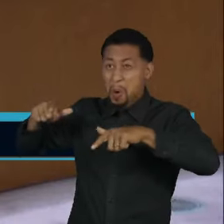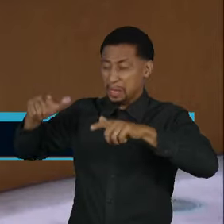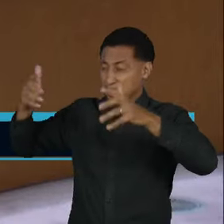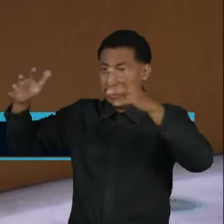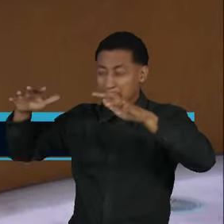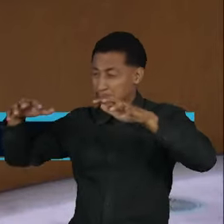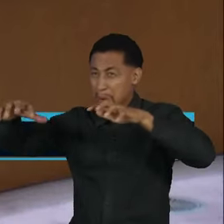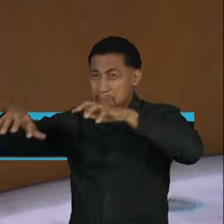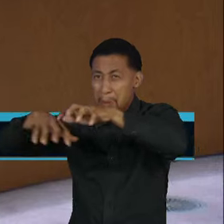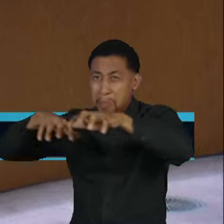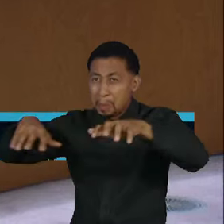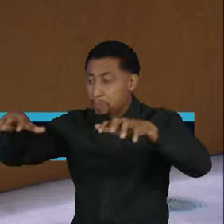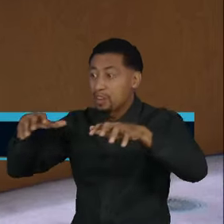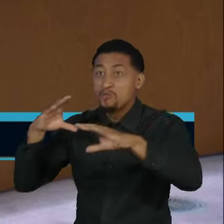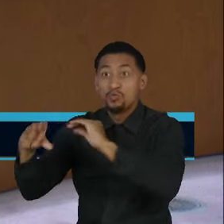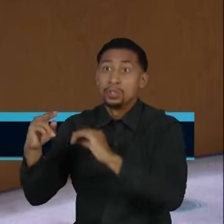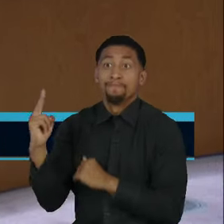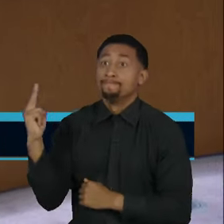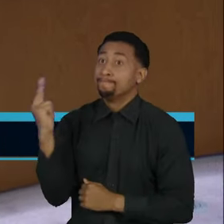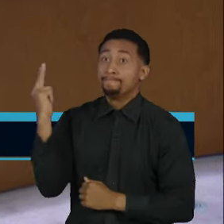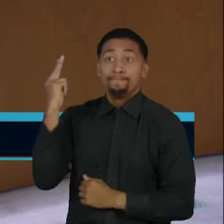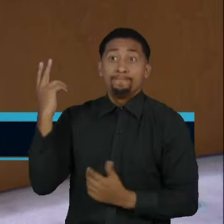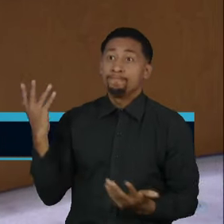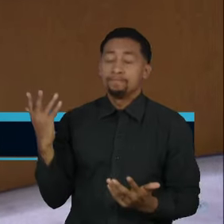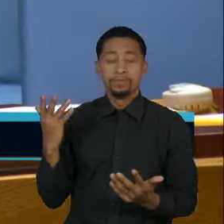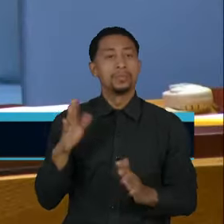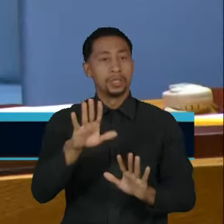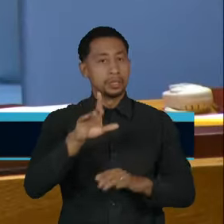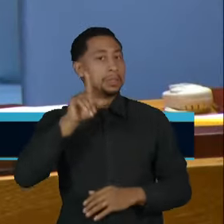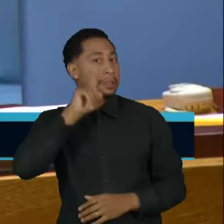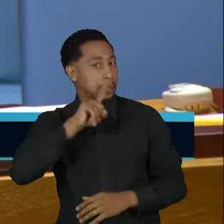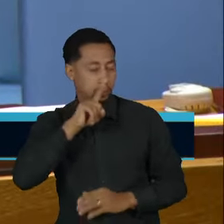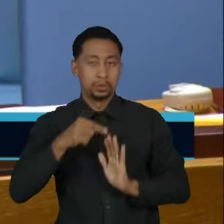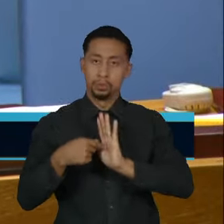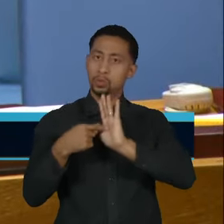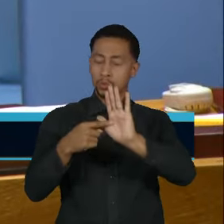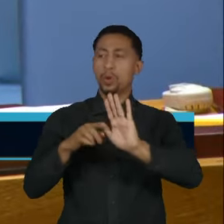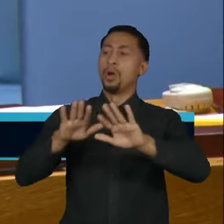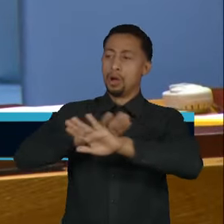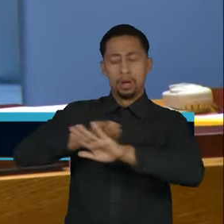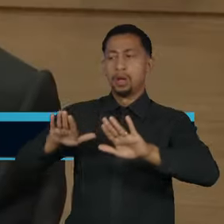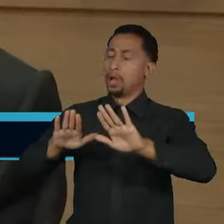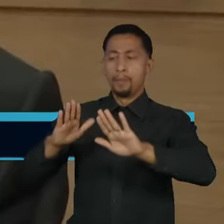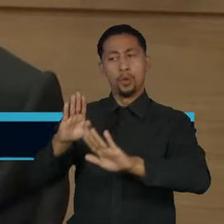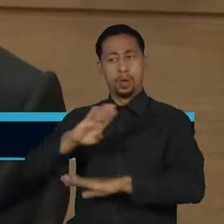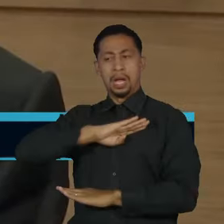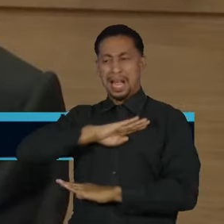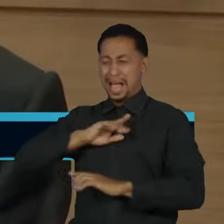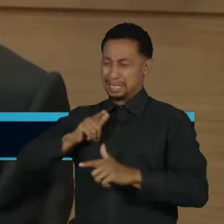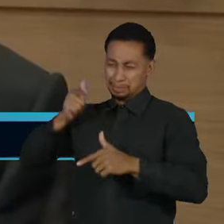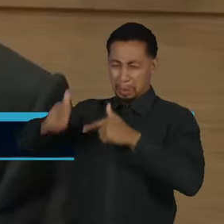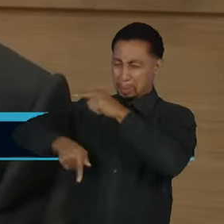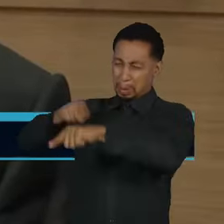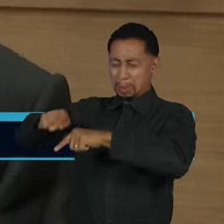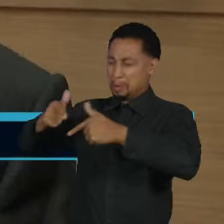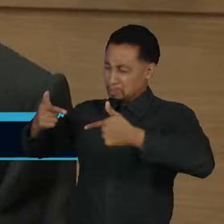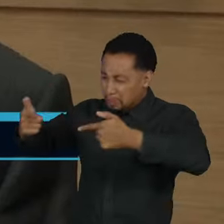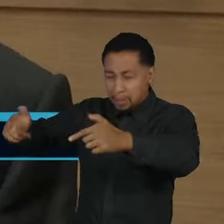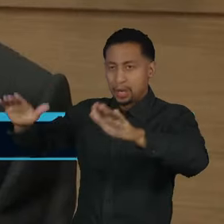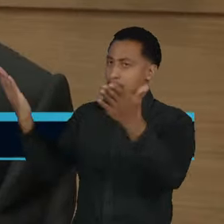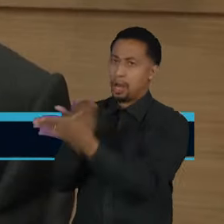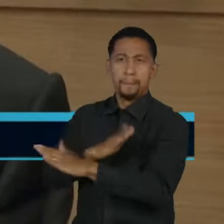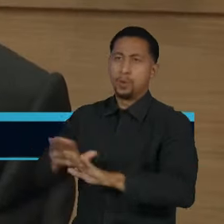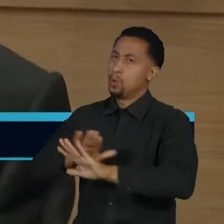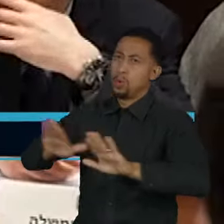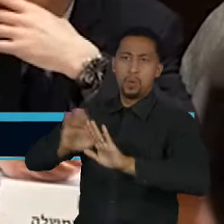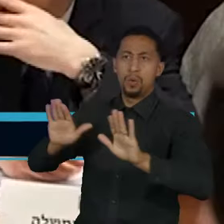uma resposta à abstenção dos Estados Unidos na resolução sobre cessar-fogo na faixa de Gaza. Netanyahu chegou a cancelar